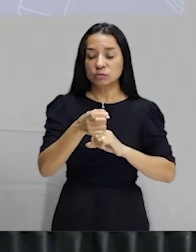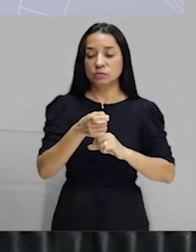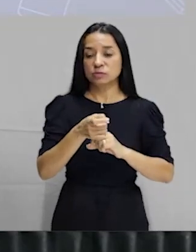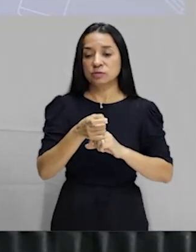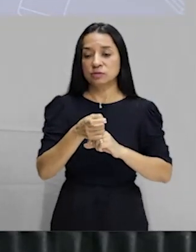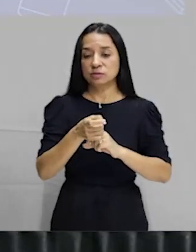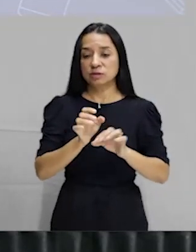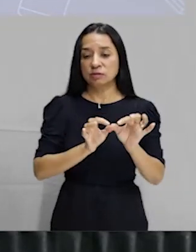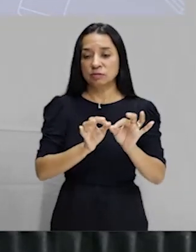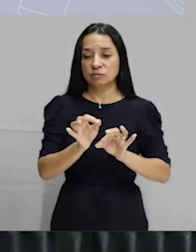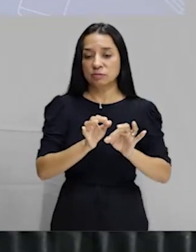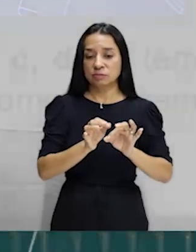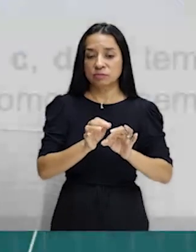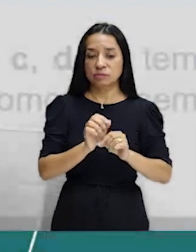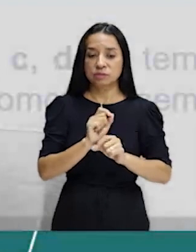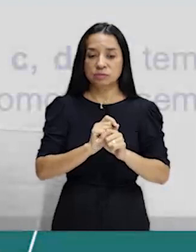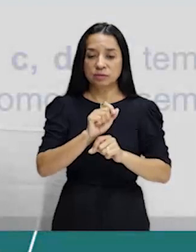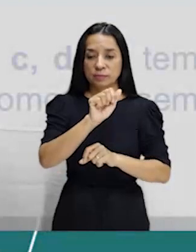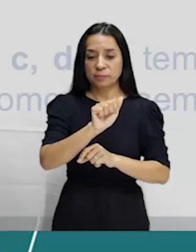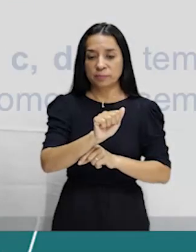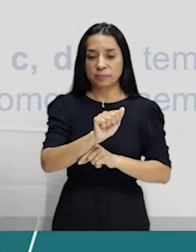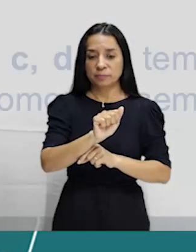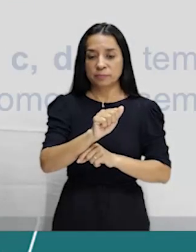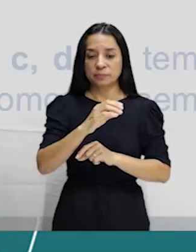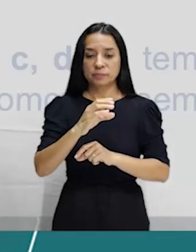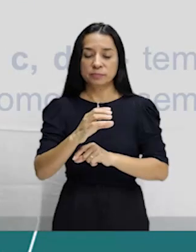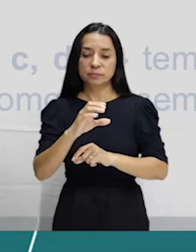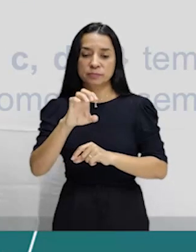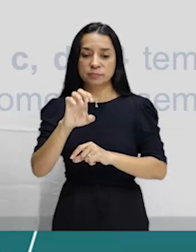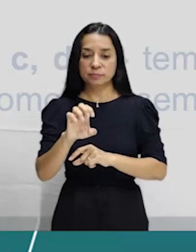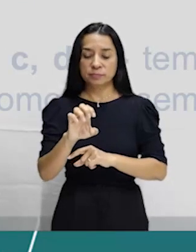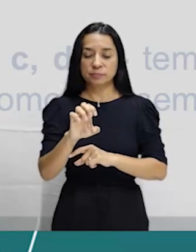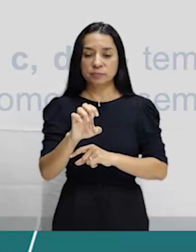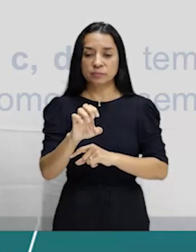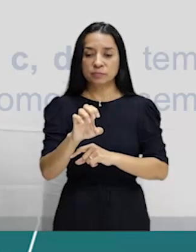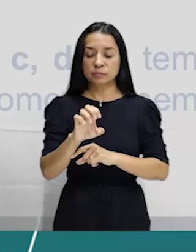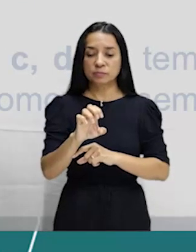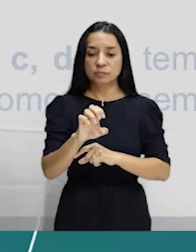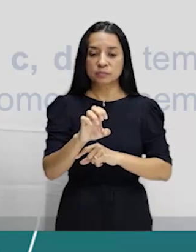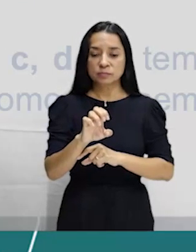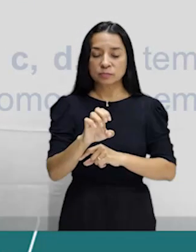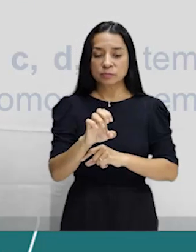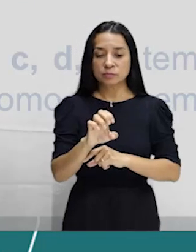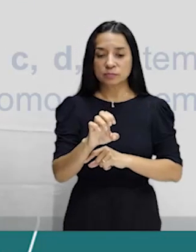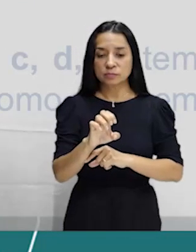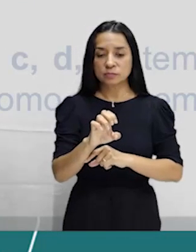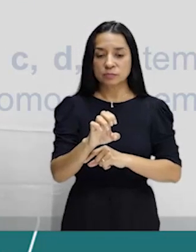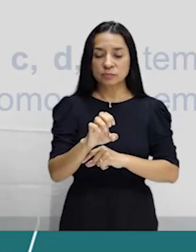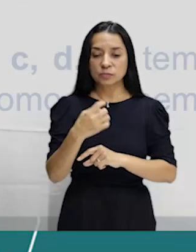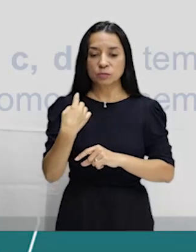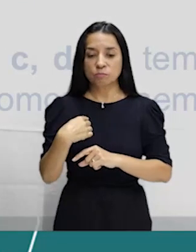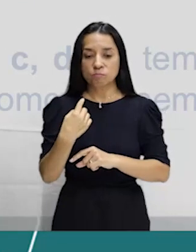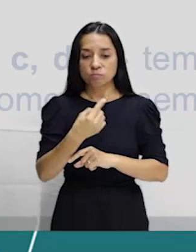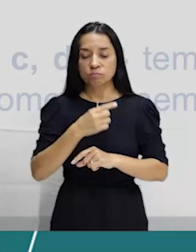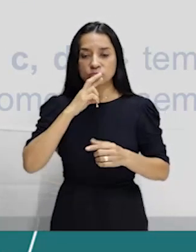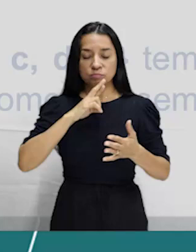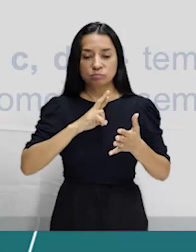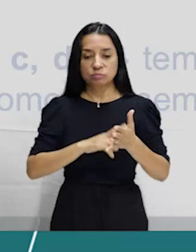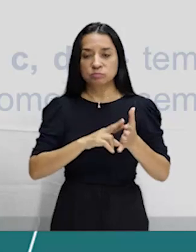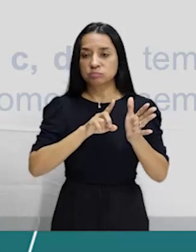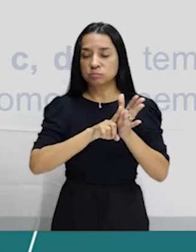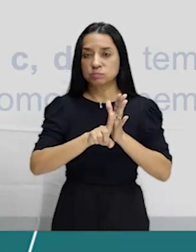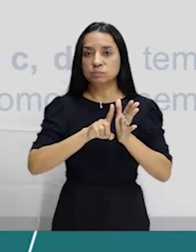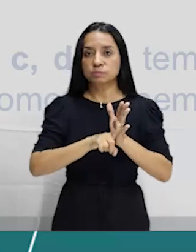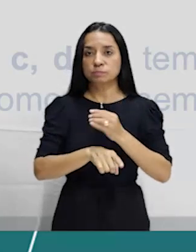formado pelos elementos A, C e E. No caso aqui, para nós, o nosso gabarito para essa